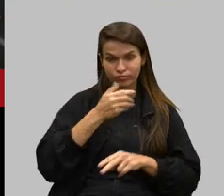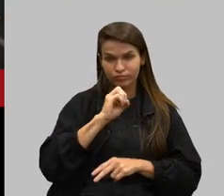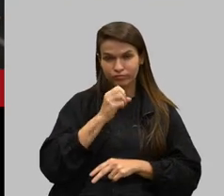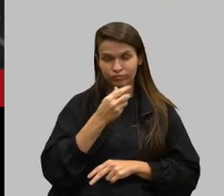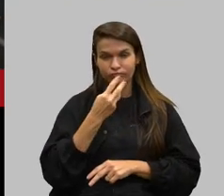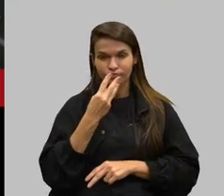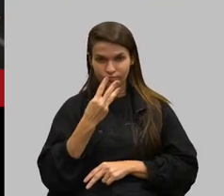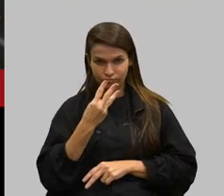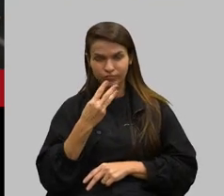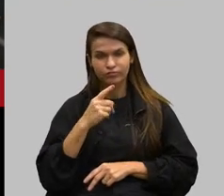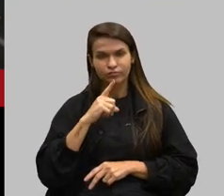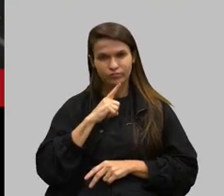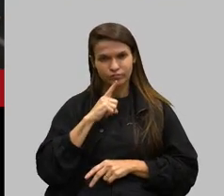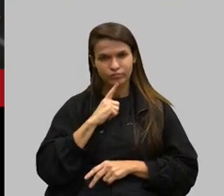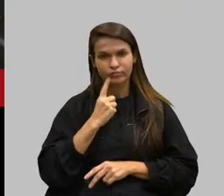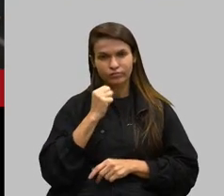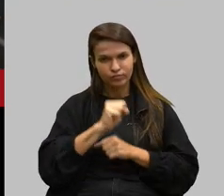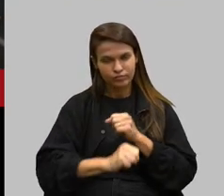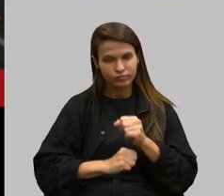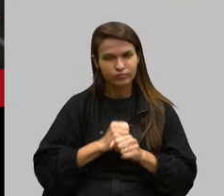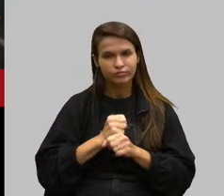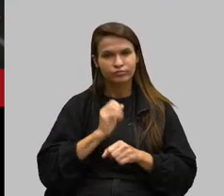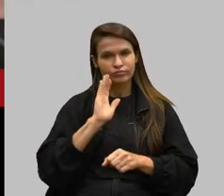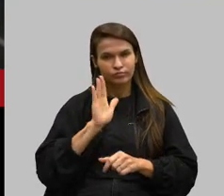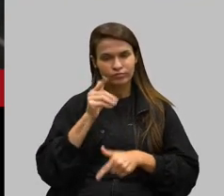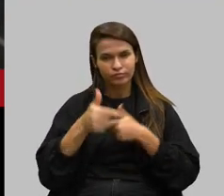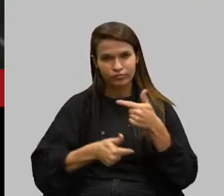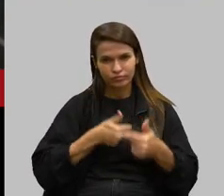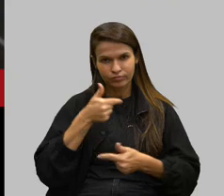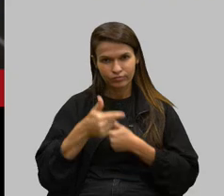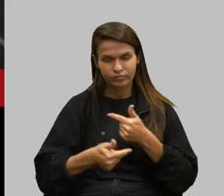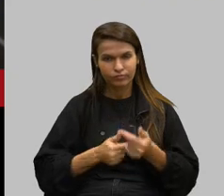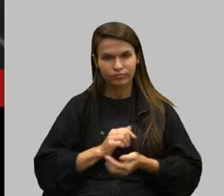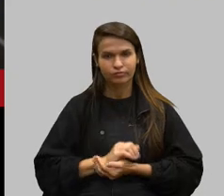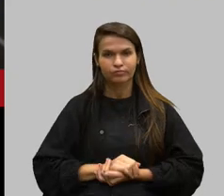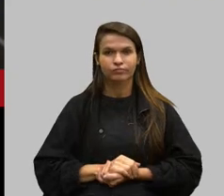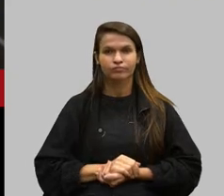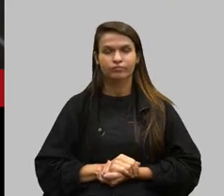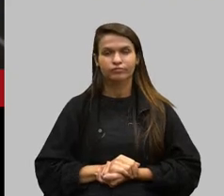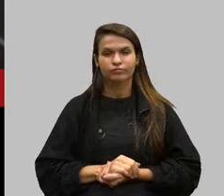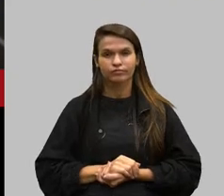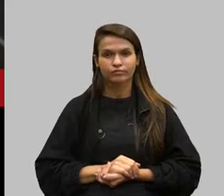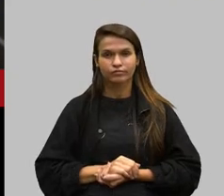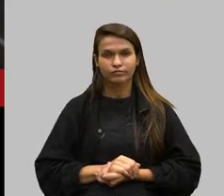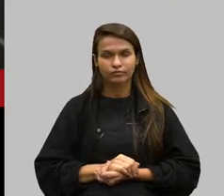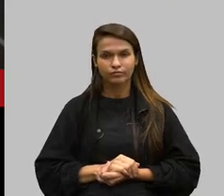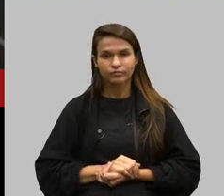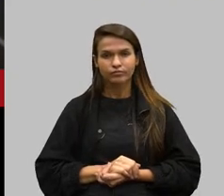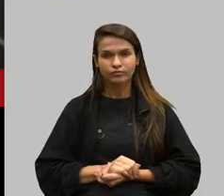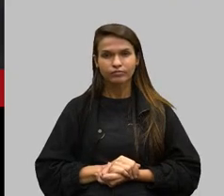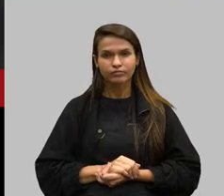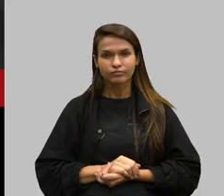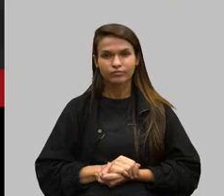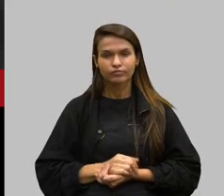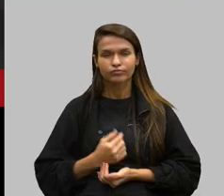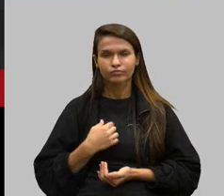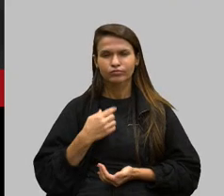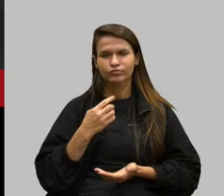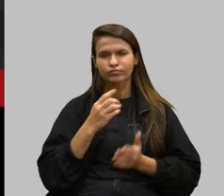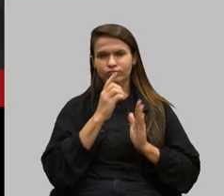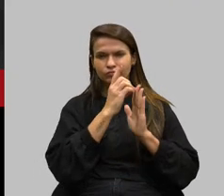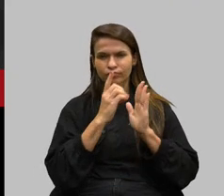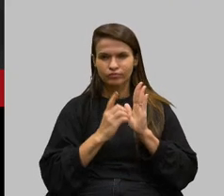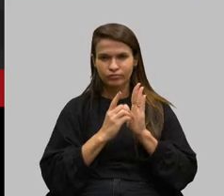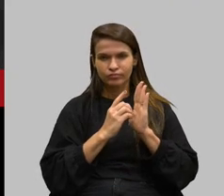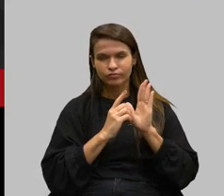nós estamos aí com um ano de trabalho eh eu tirei do decreto de